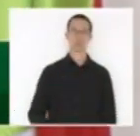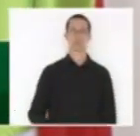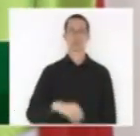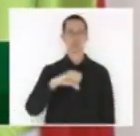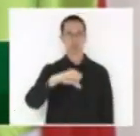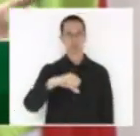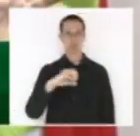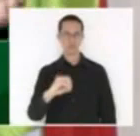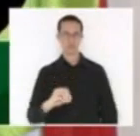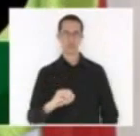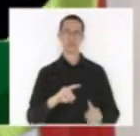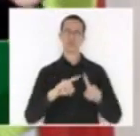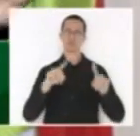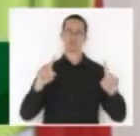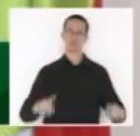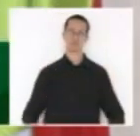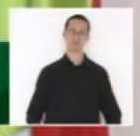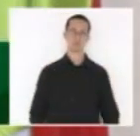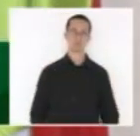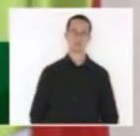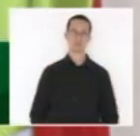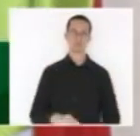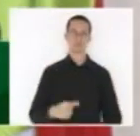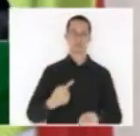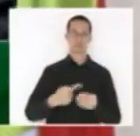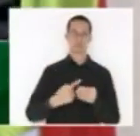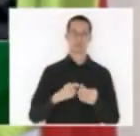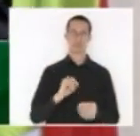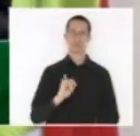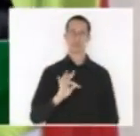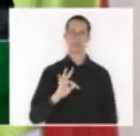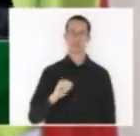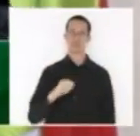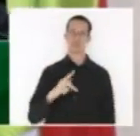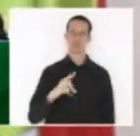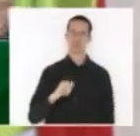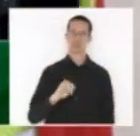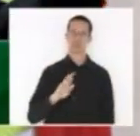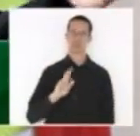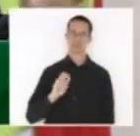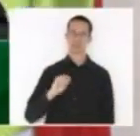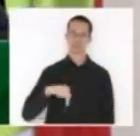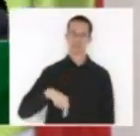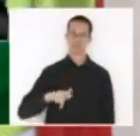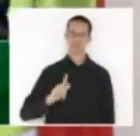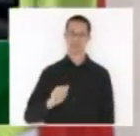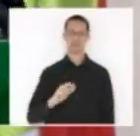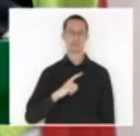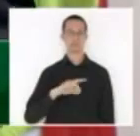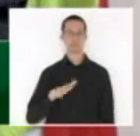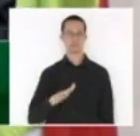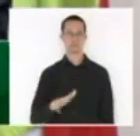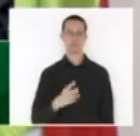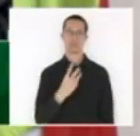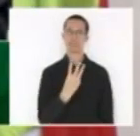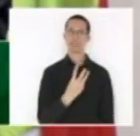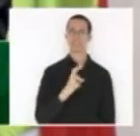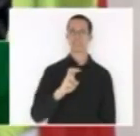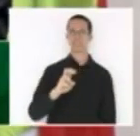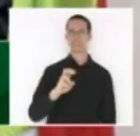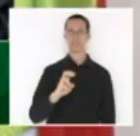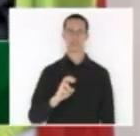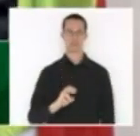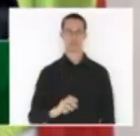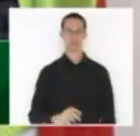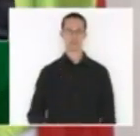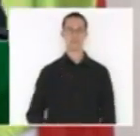funcionários. Itapiranga deve ter uns 30, 35, os municípios menores, as SDRs